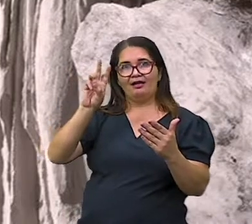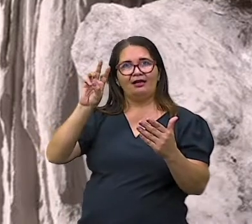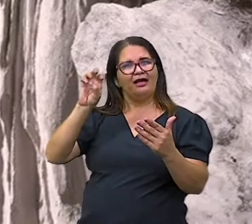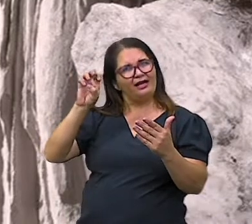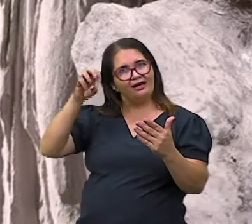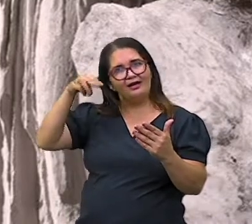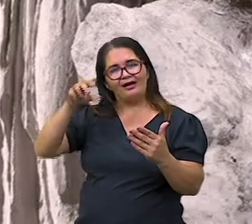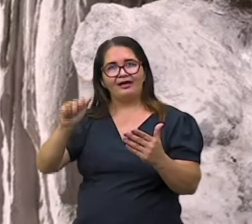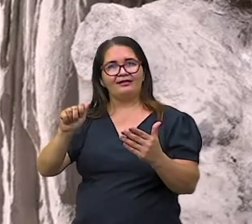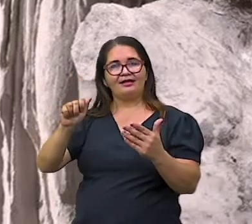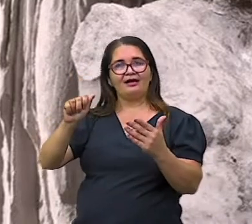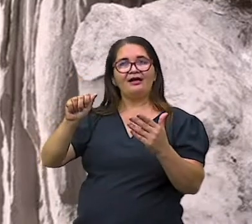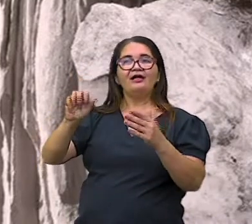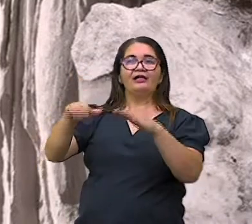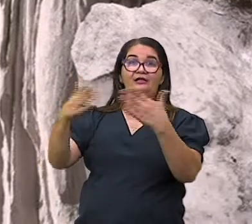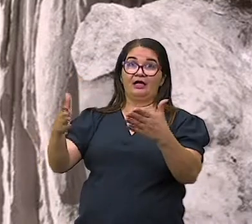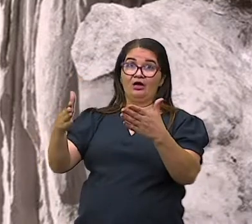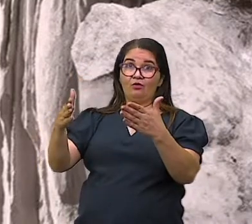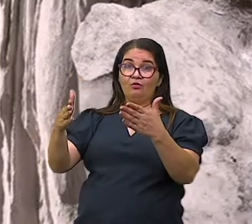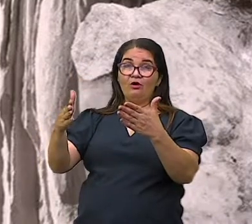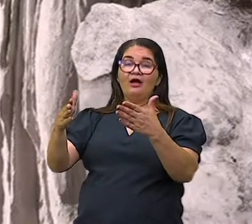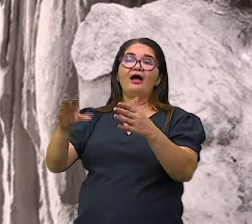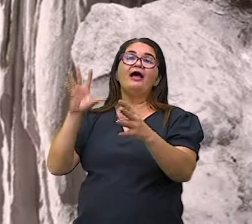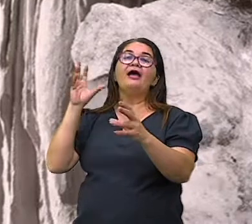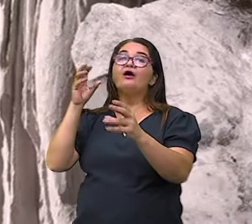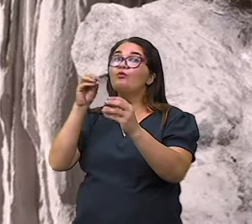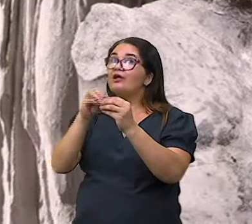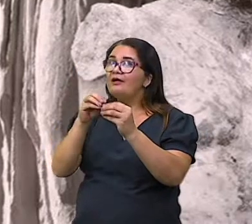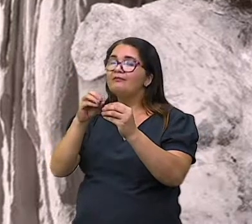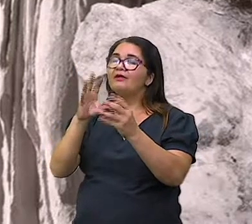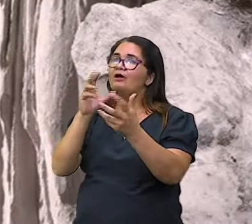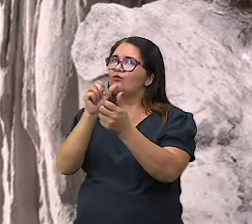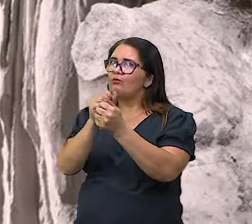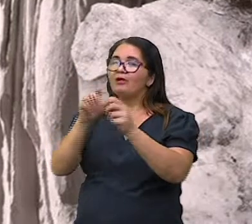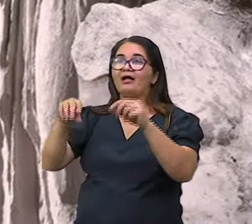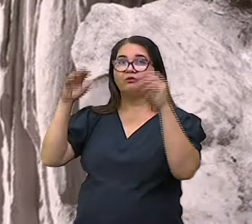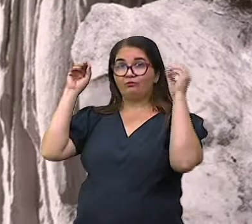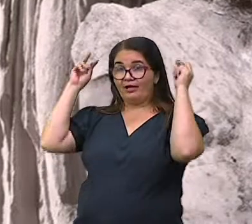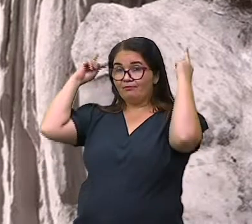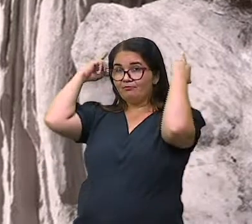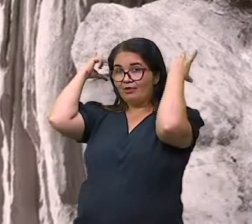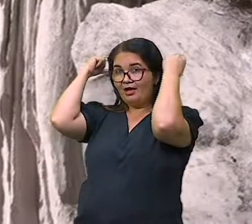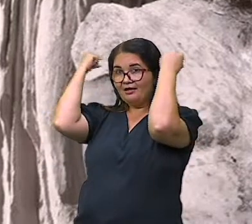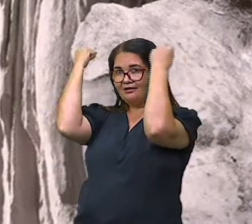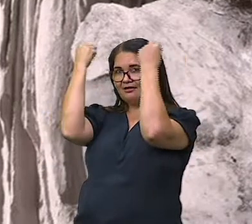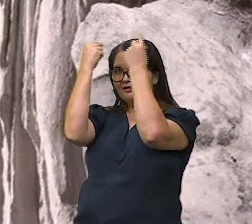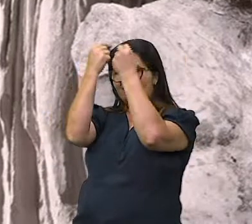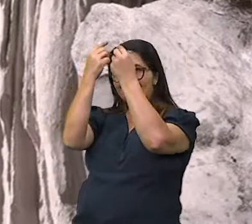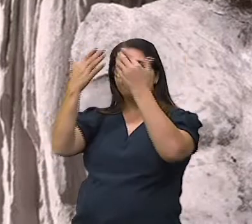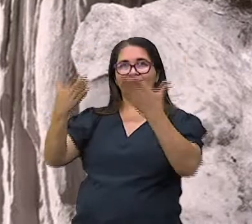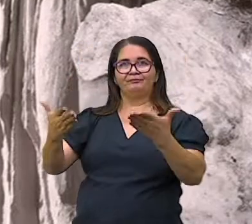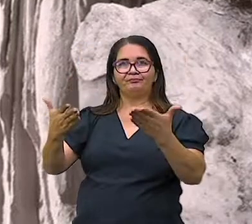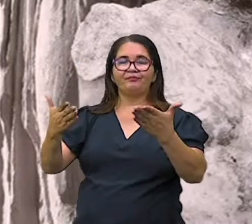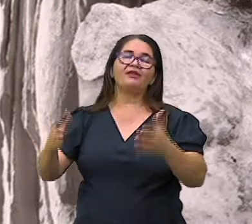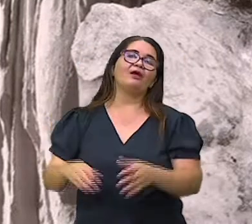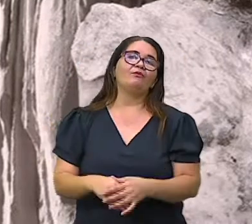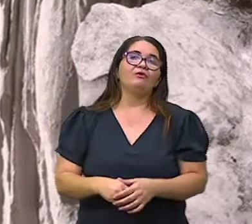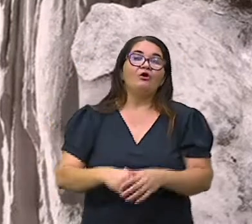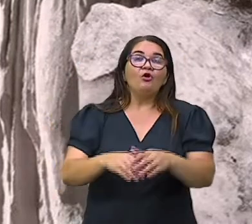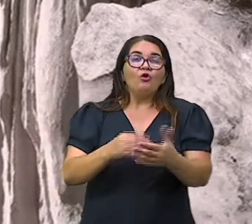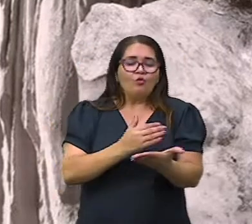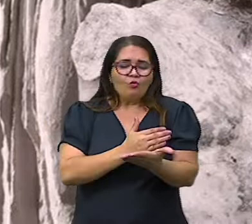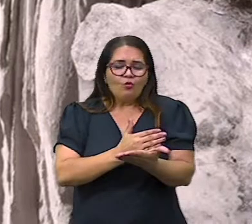todo sobre Grécia. A história grega iniciou-se oficialmente com o período